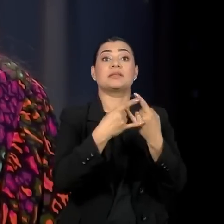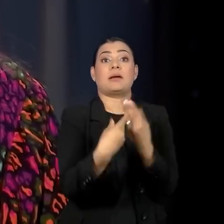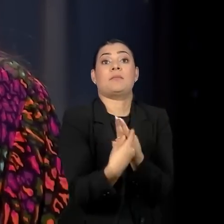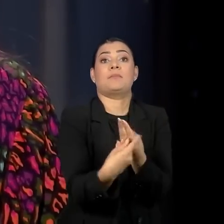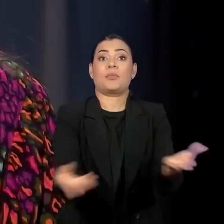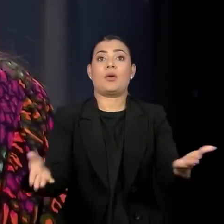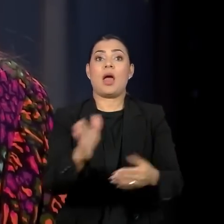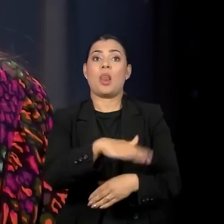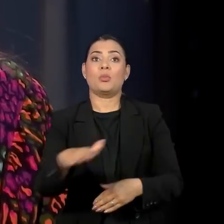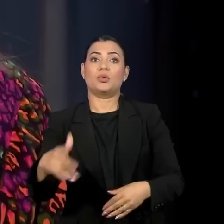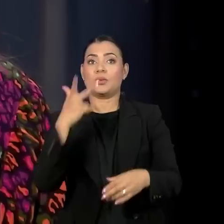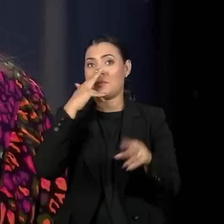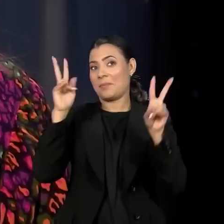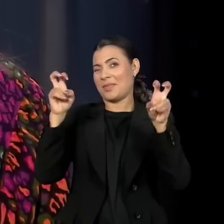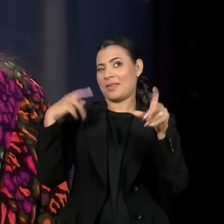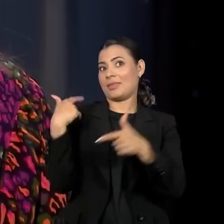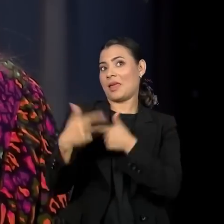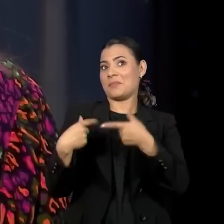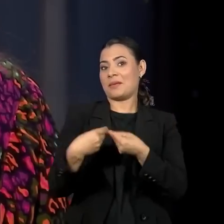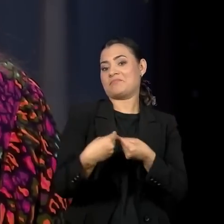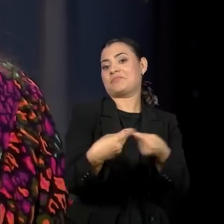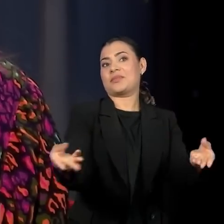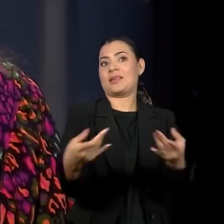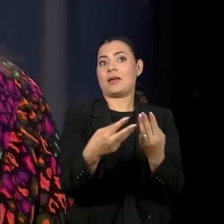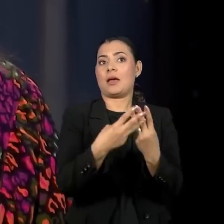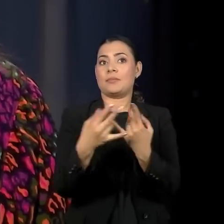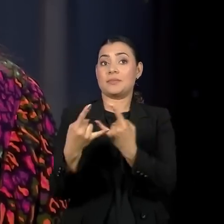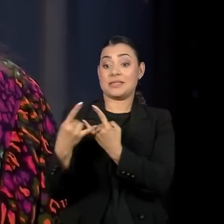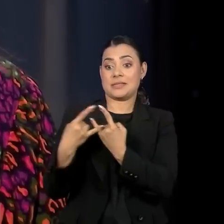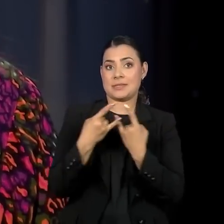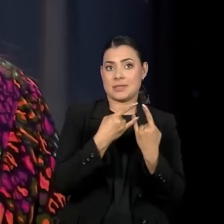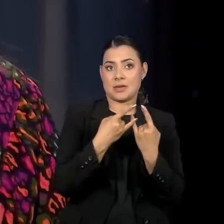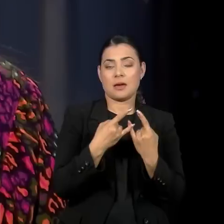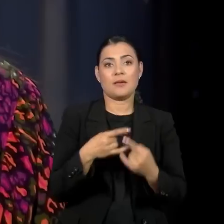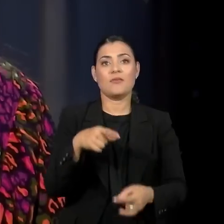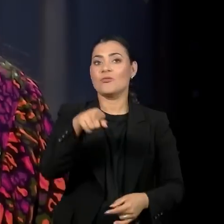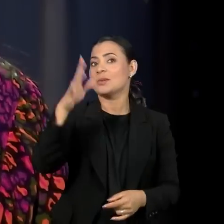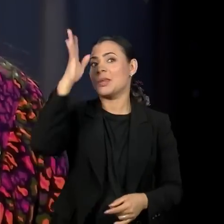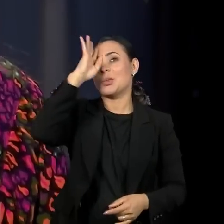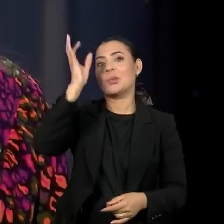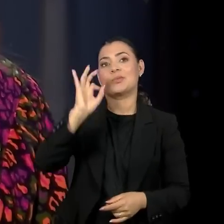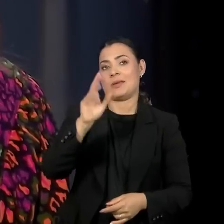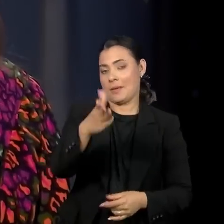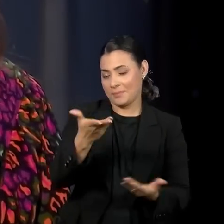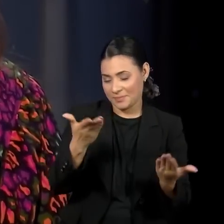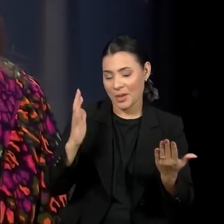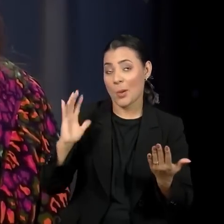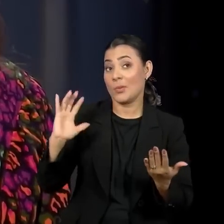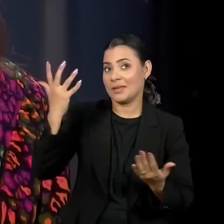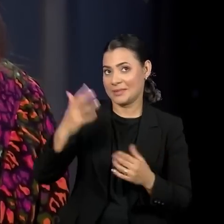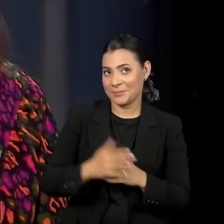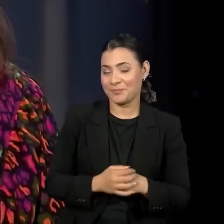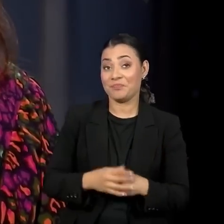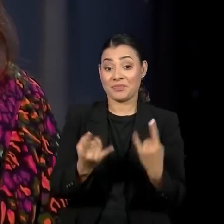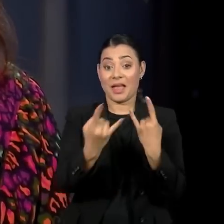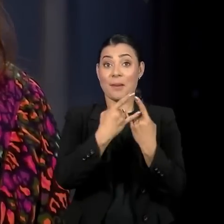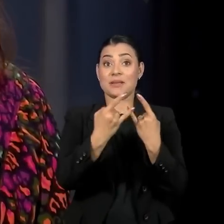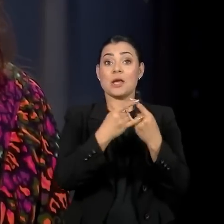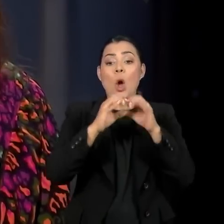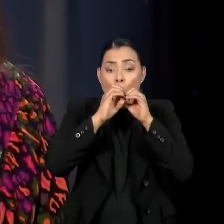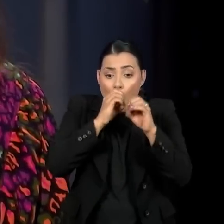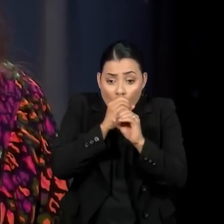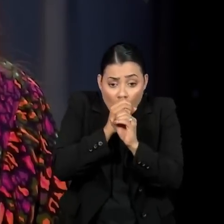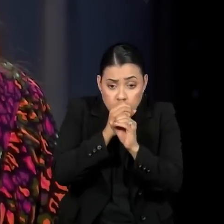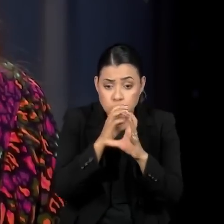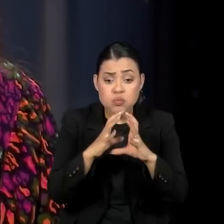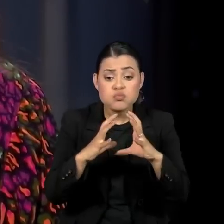alunos, como se fosse, tipo, parte do trabalho. Sim. Tá, você nem imagina. E assim, as camisinhas viraram bexigas